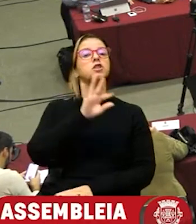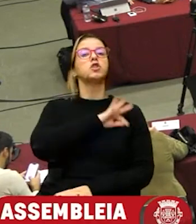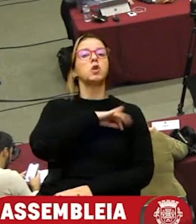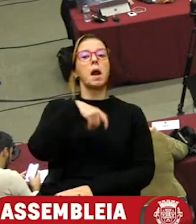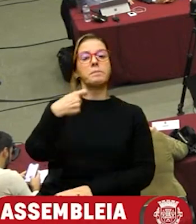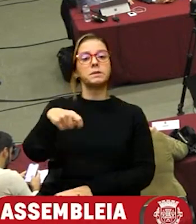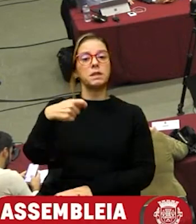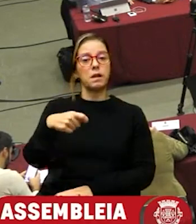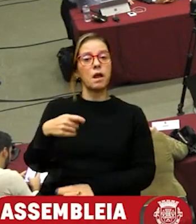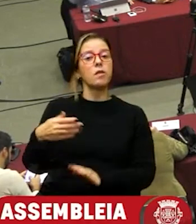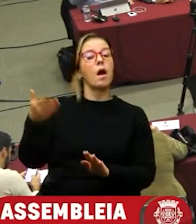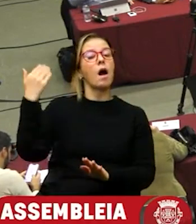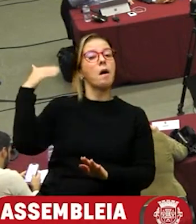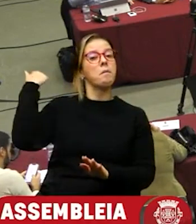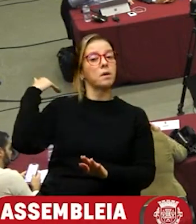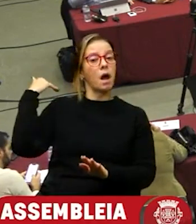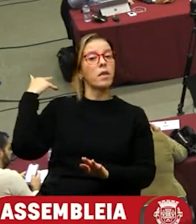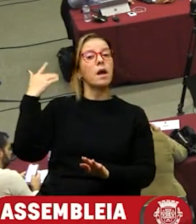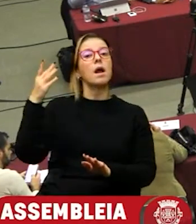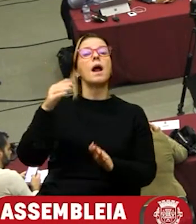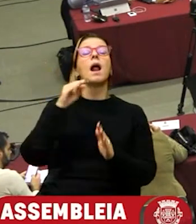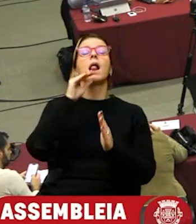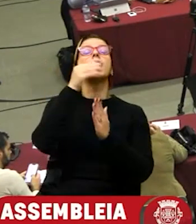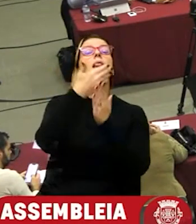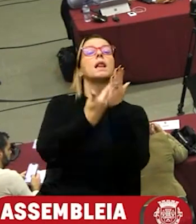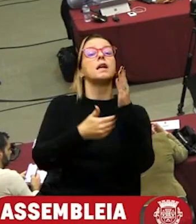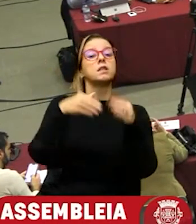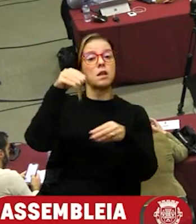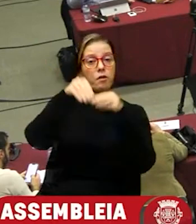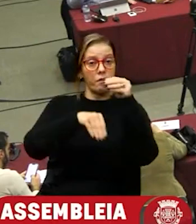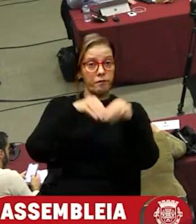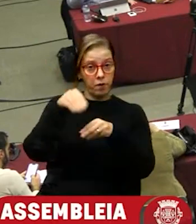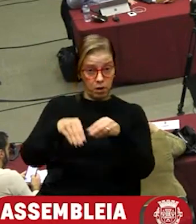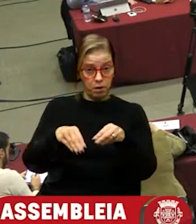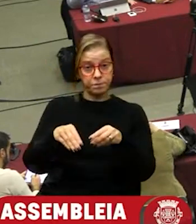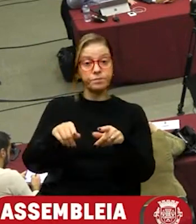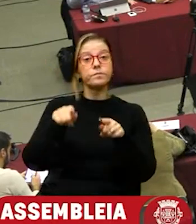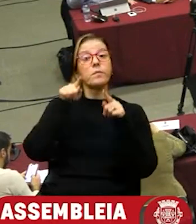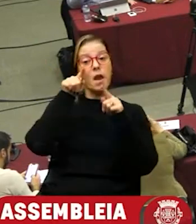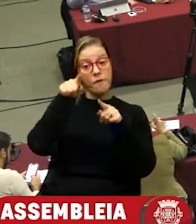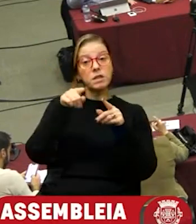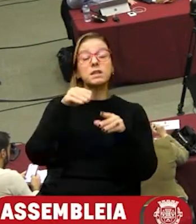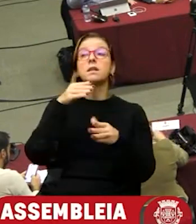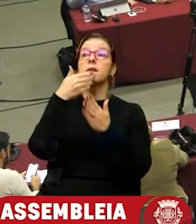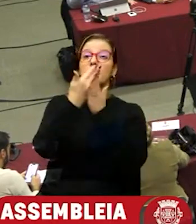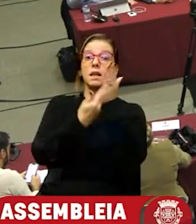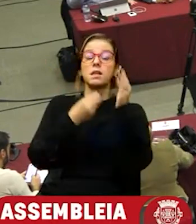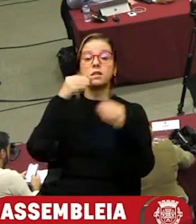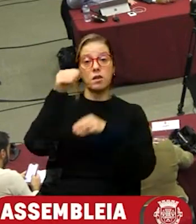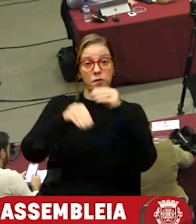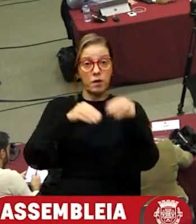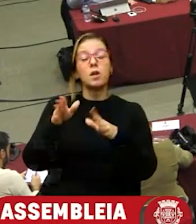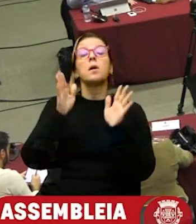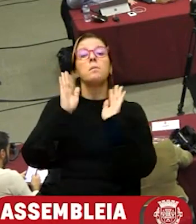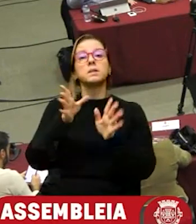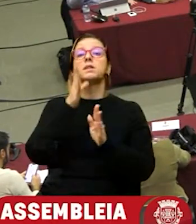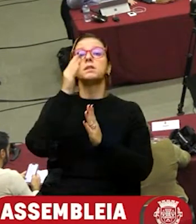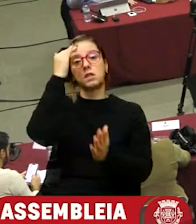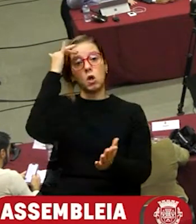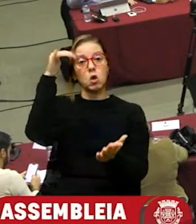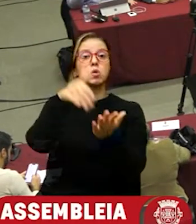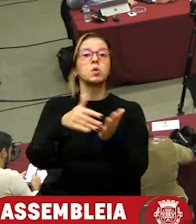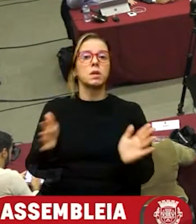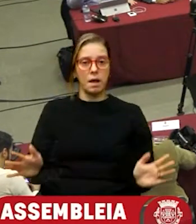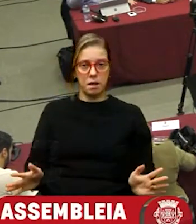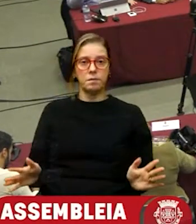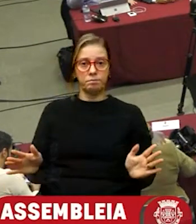na Assembleia pedindo mais saúde uma nova praça de táxis para a Póvoa de Santa Iria a recuperação do mão da Póvoa a criação de